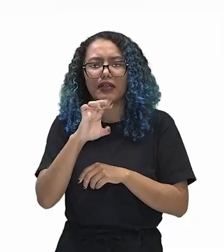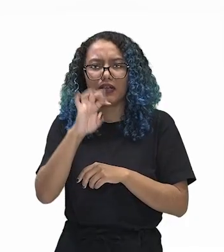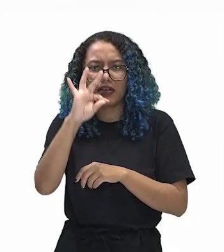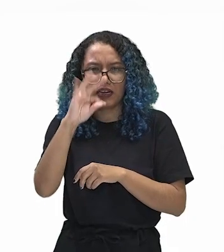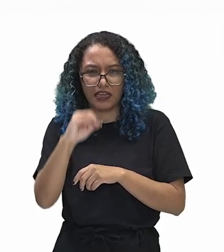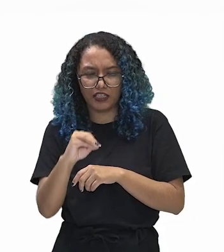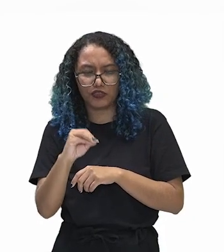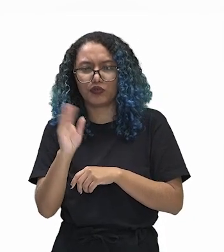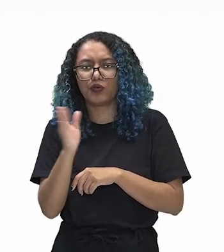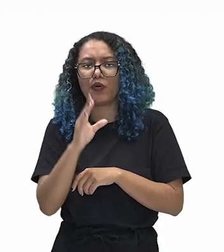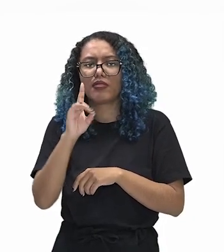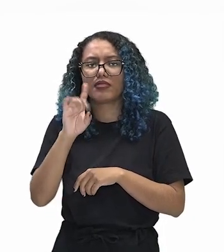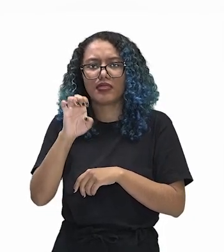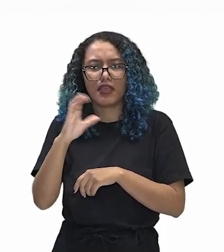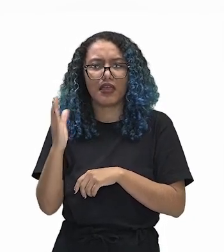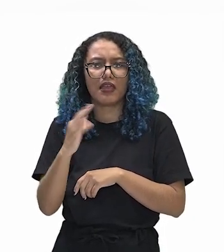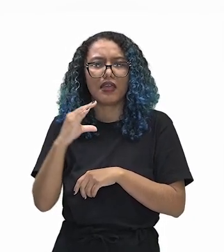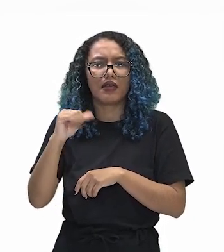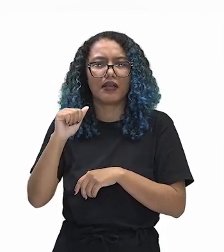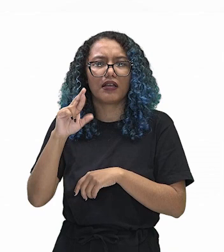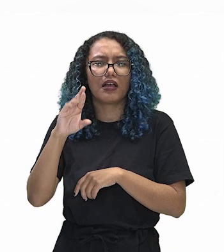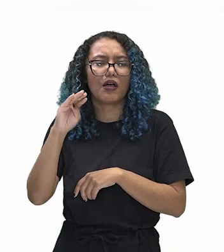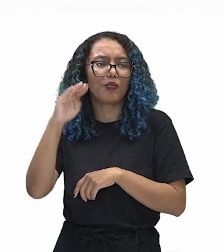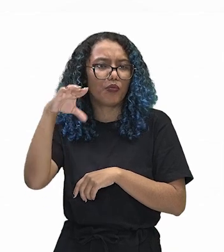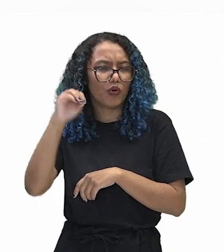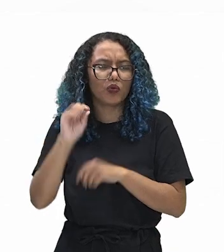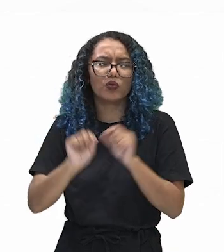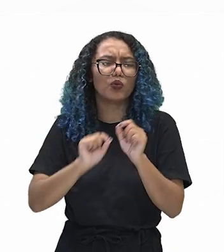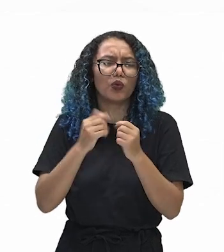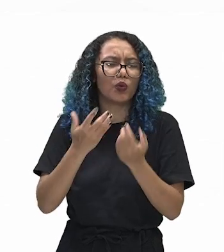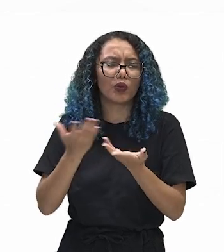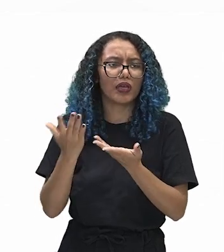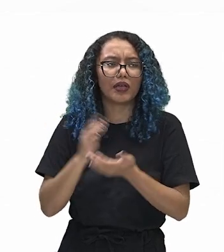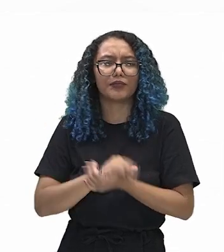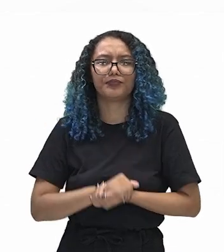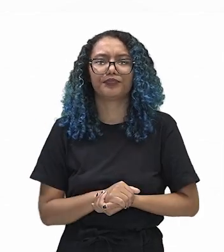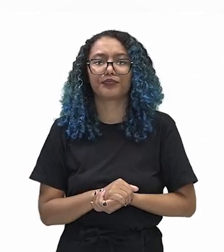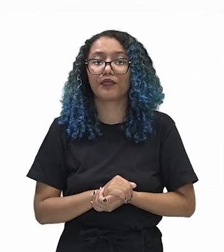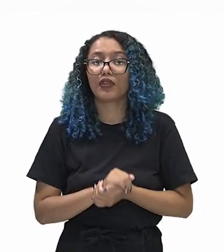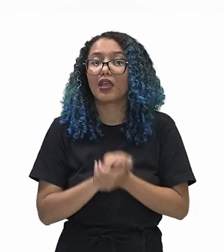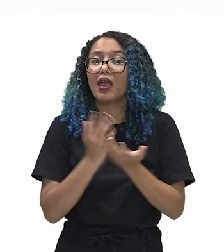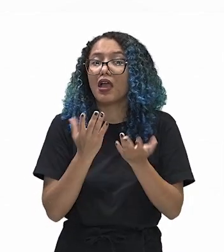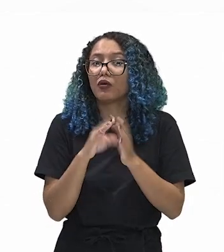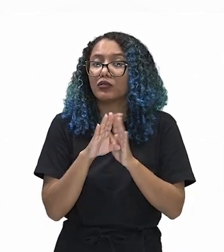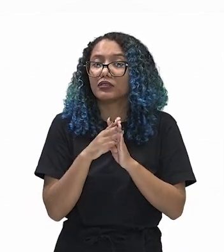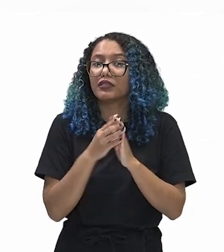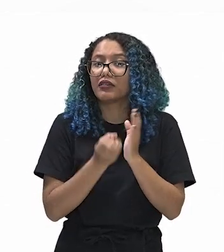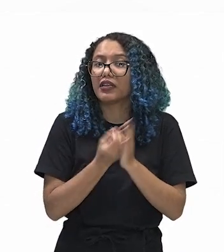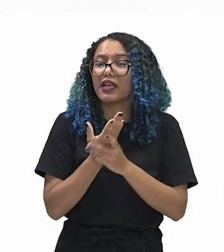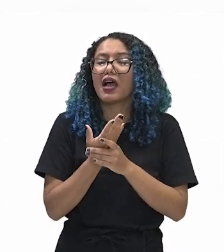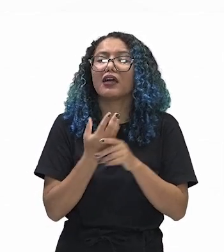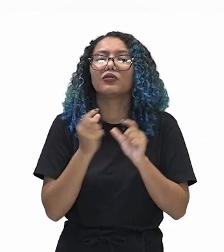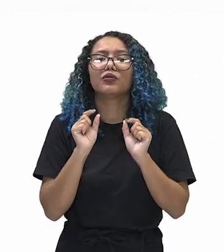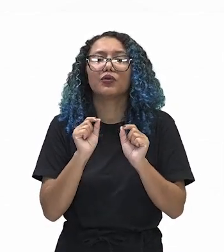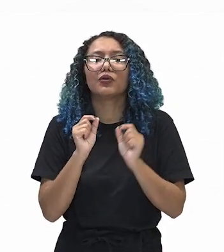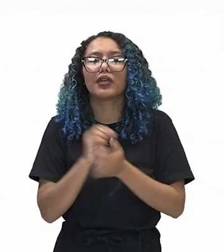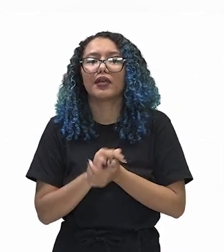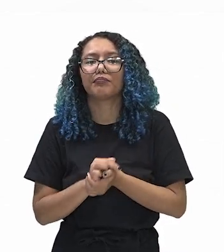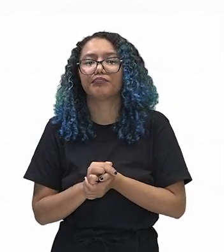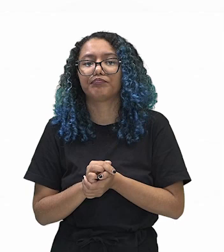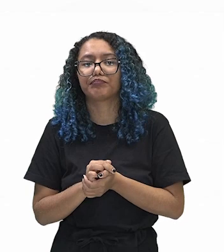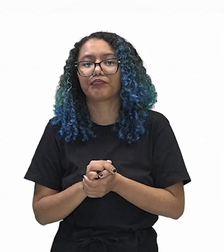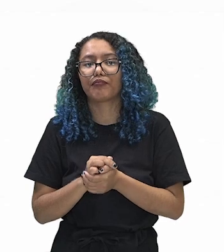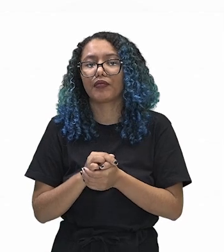olhada no que é aí. O crédito de carbono, ele é um conceito originado a partir do Protocolo de Quioto,